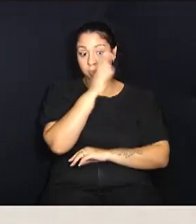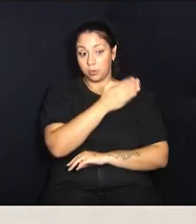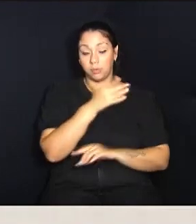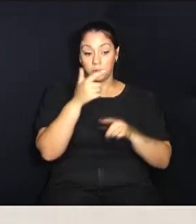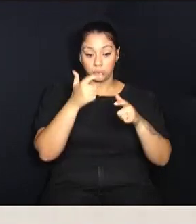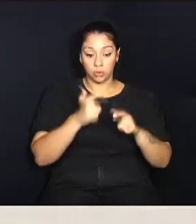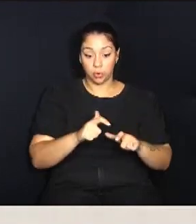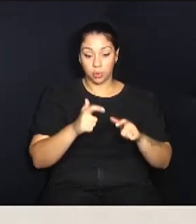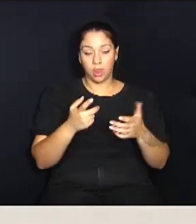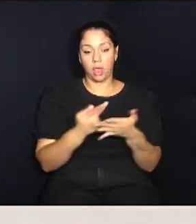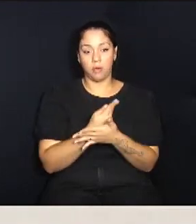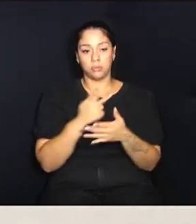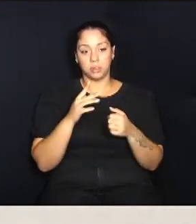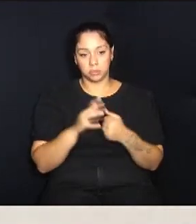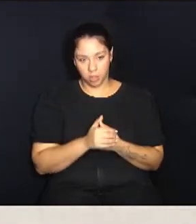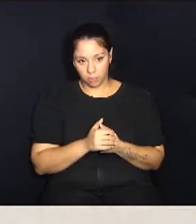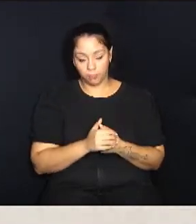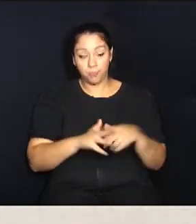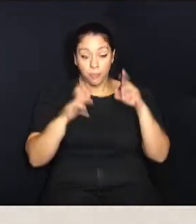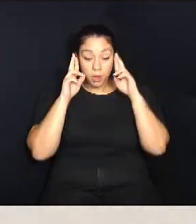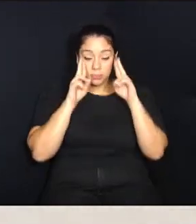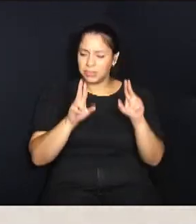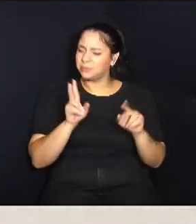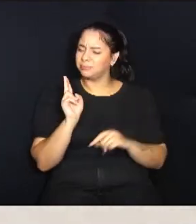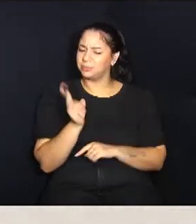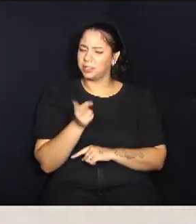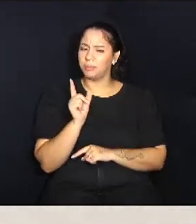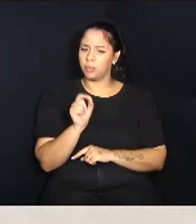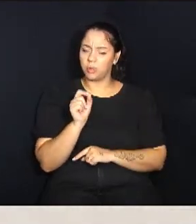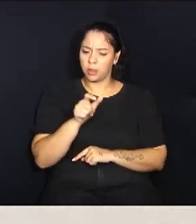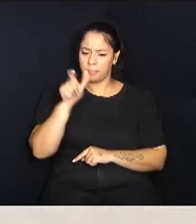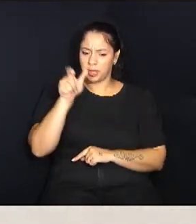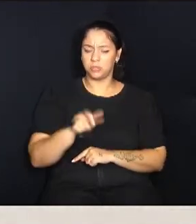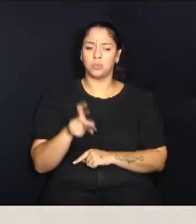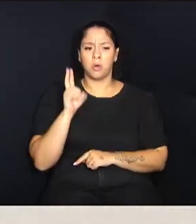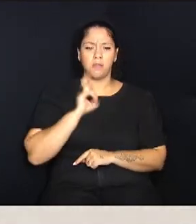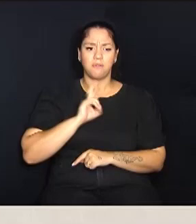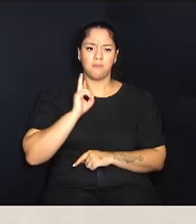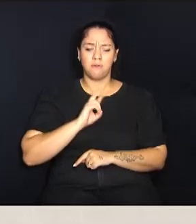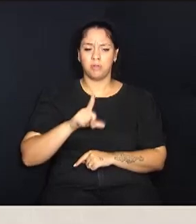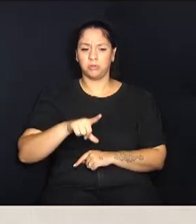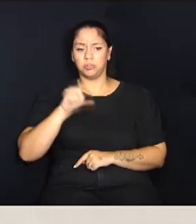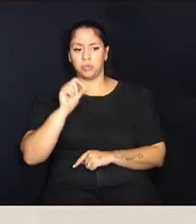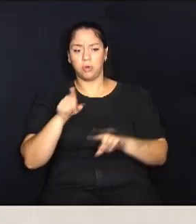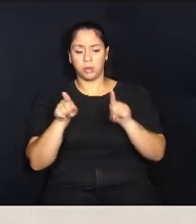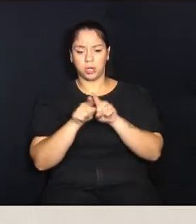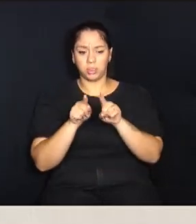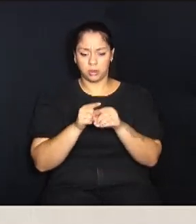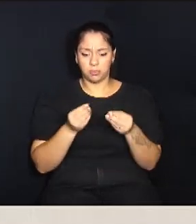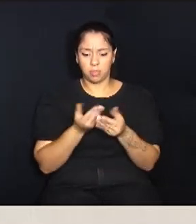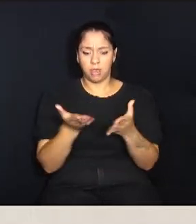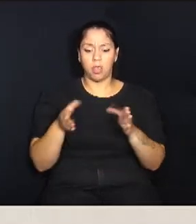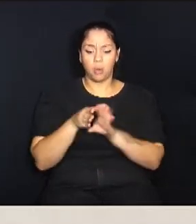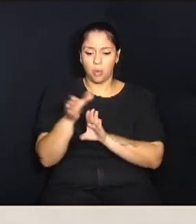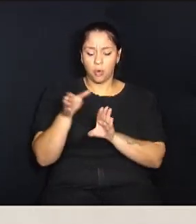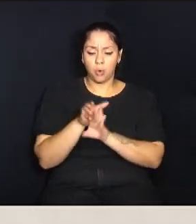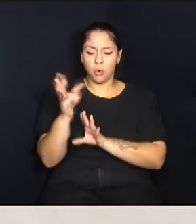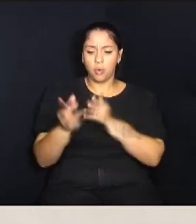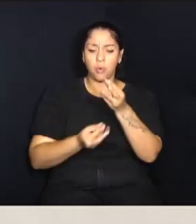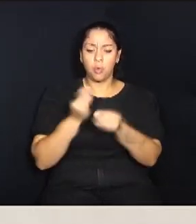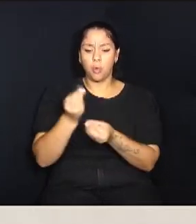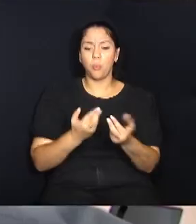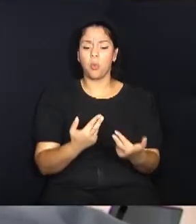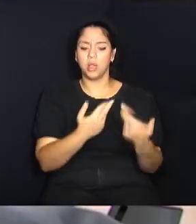da ocorrência, respeitando sempre a decisão da vítima e fornecendo também orientação de como